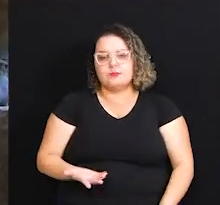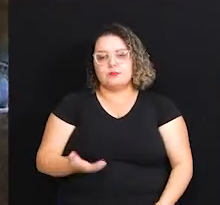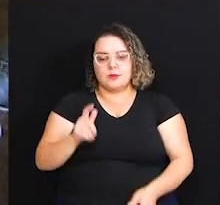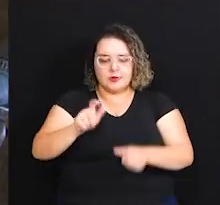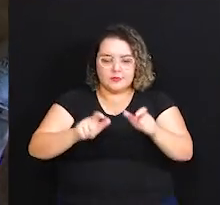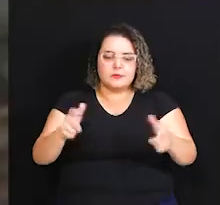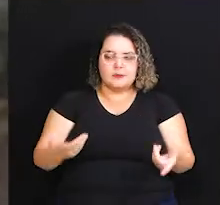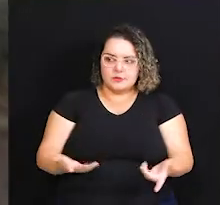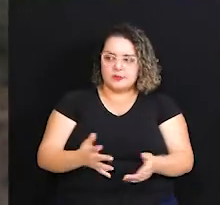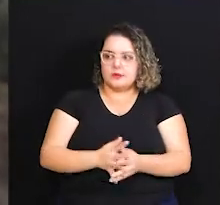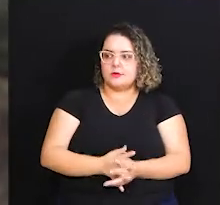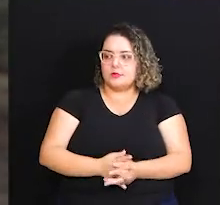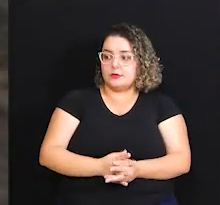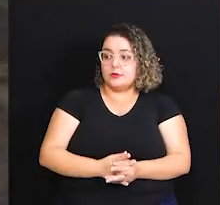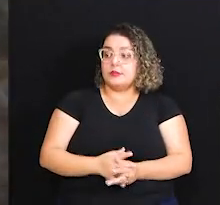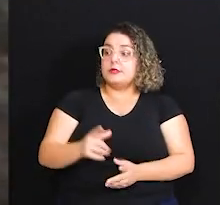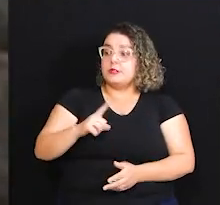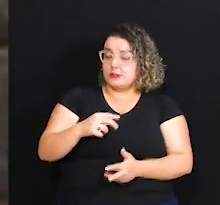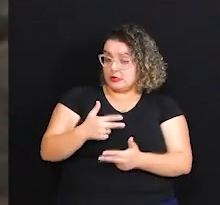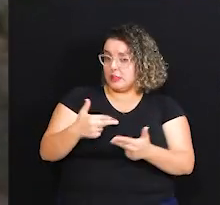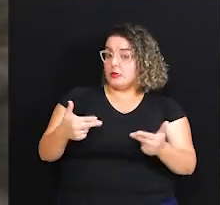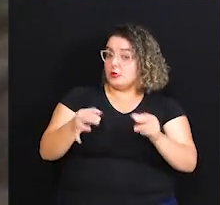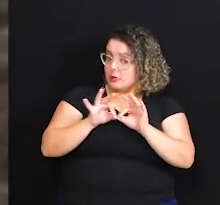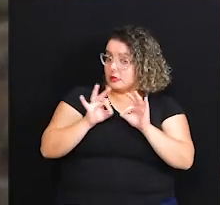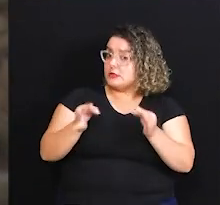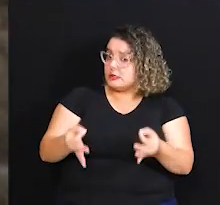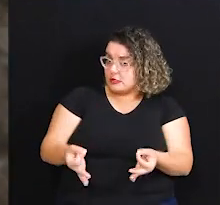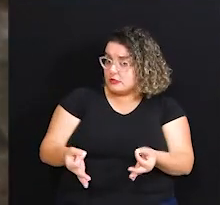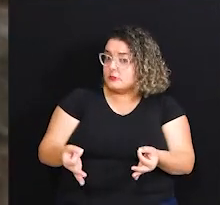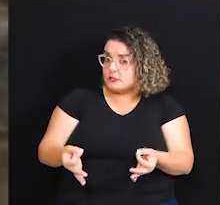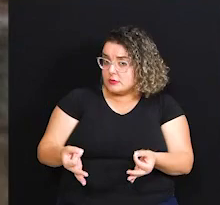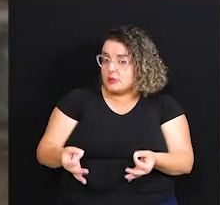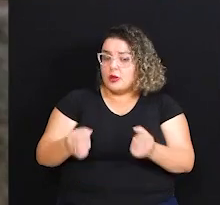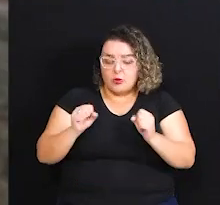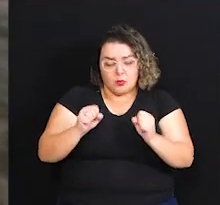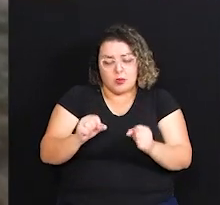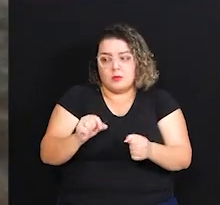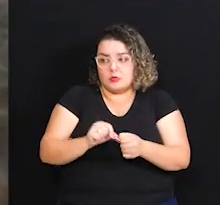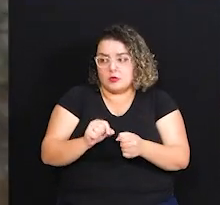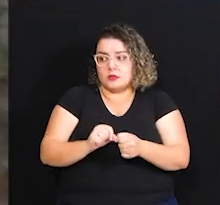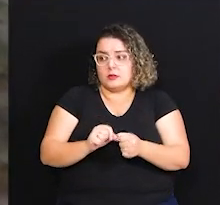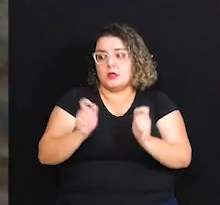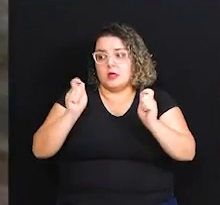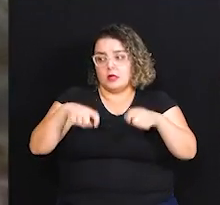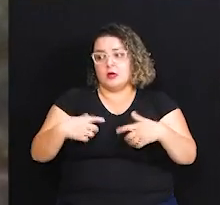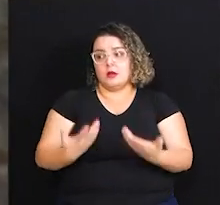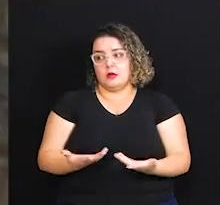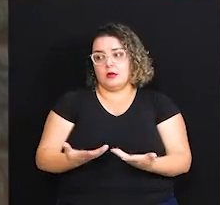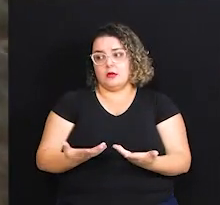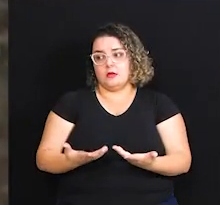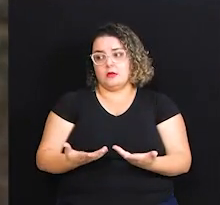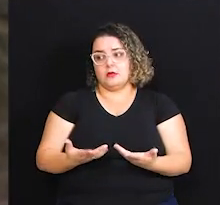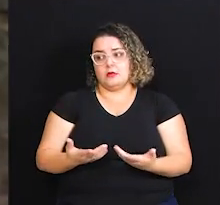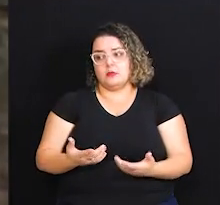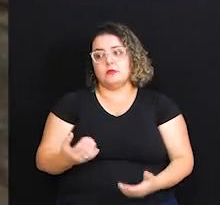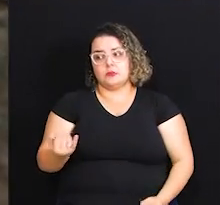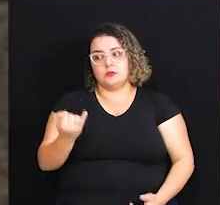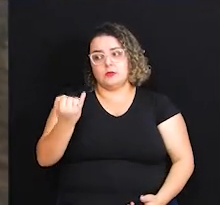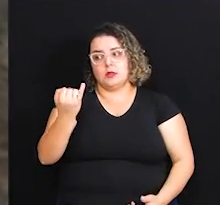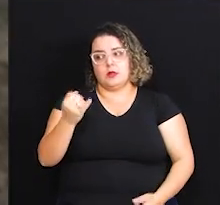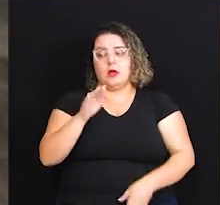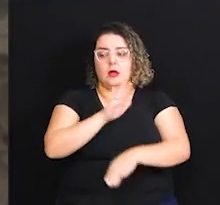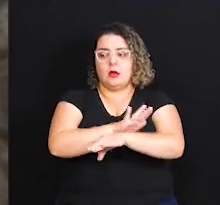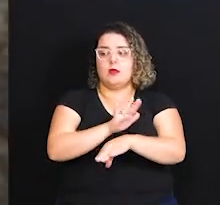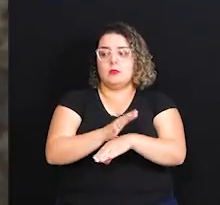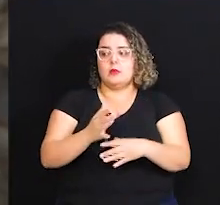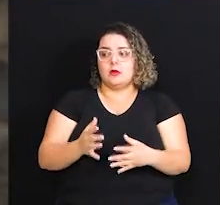nas pessoas. E tem coisas muito simples que a gente pode fazer que são capazes e suficientes para